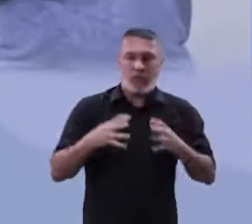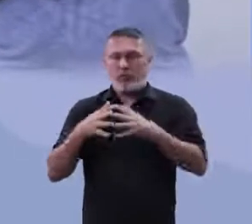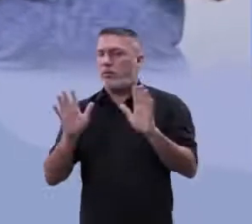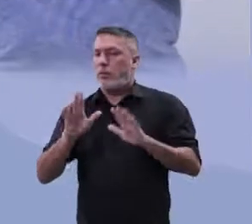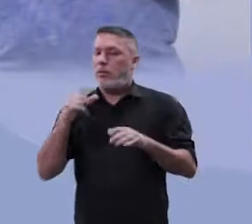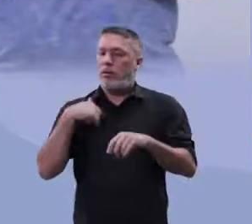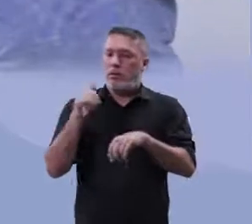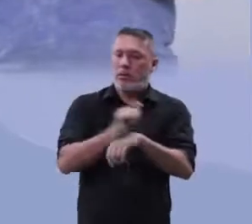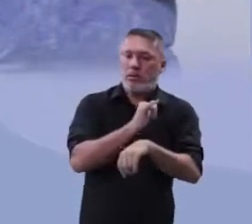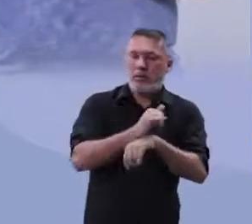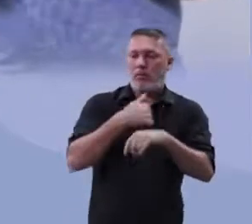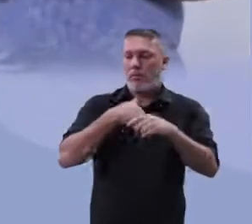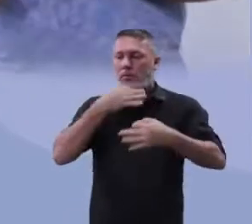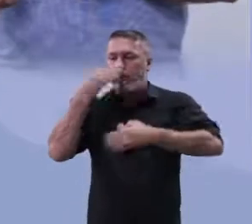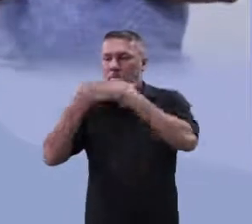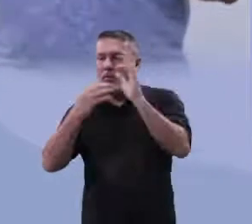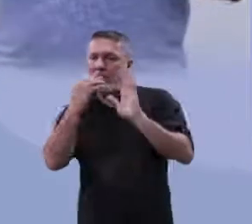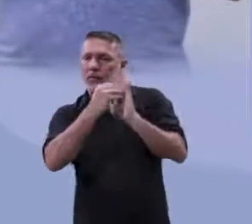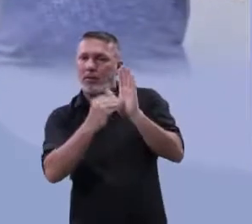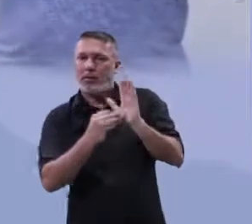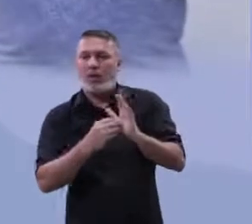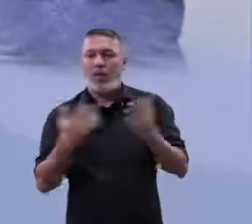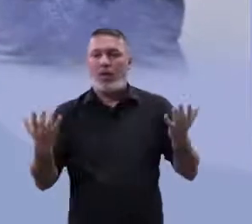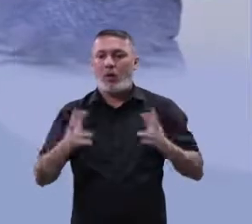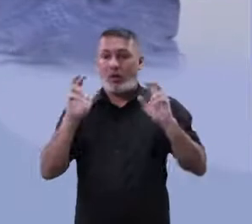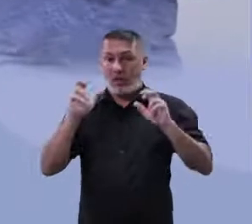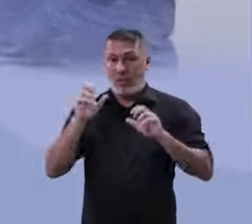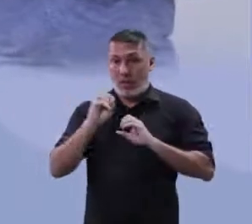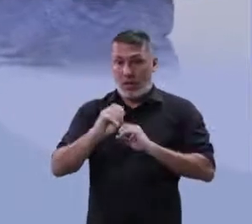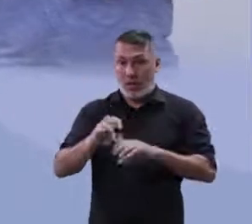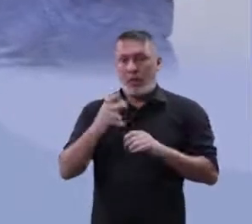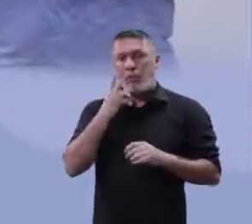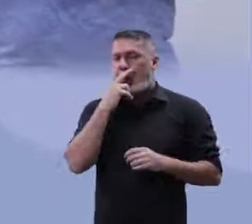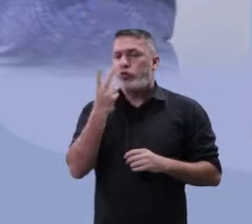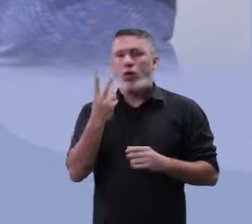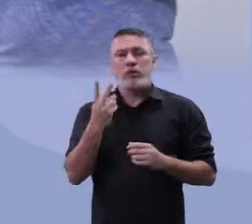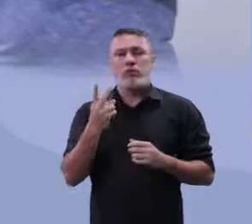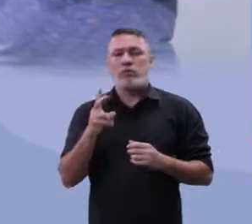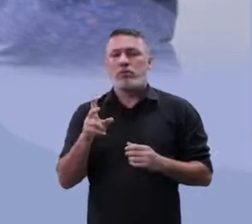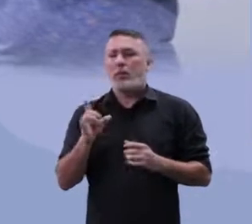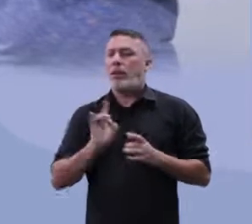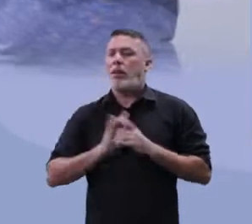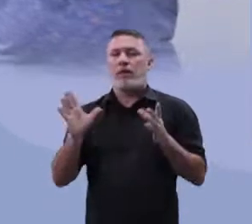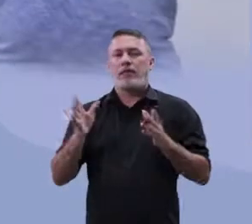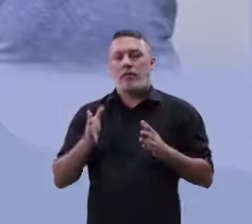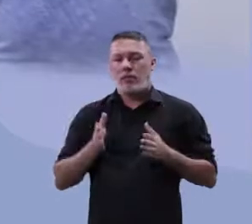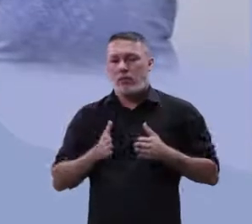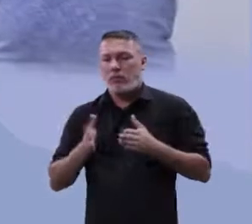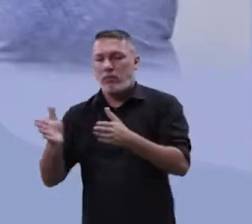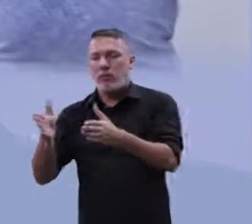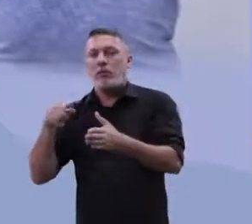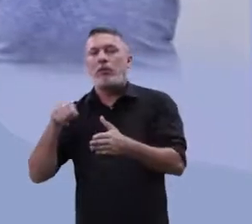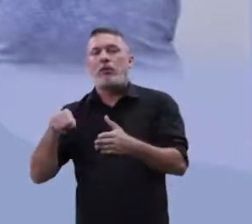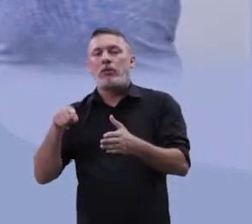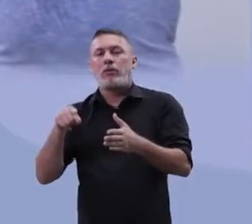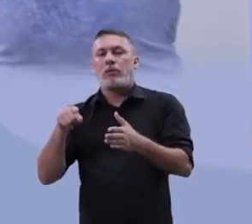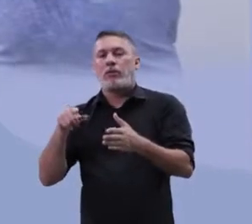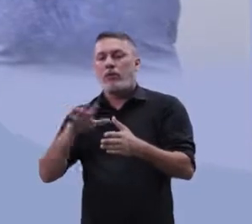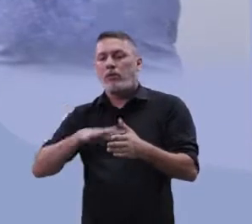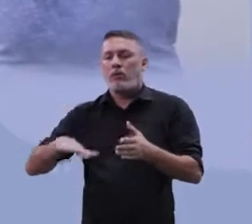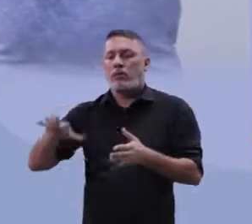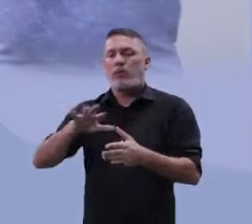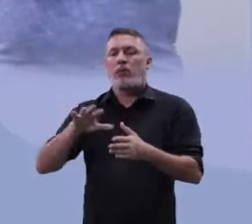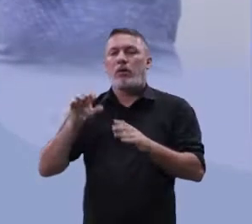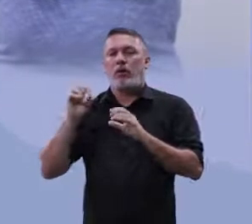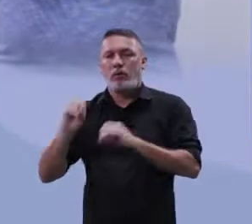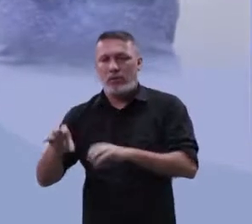Só que as estratégias que eu vou utilizar argumentativas para essa aula serve tanto para você utilizar em uma redação voltada